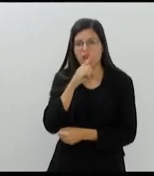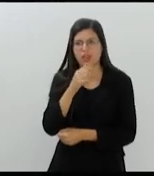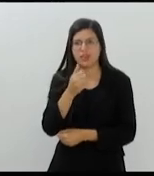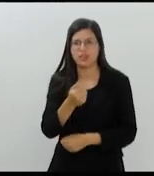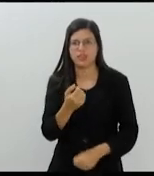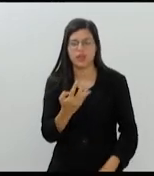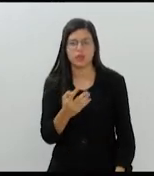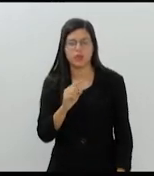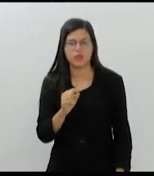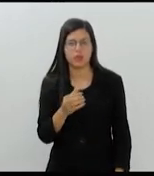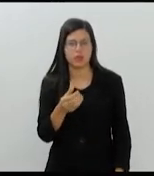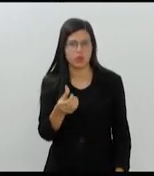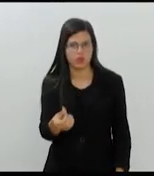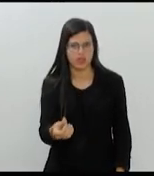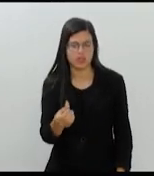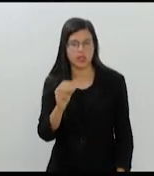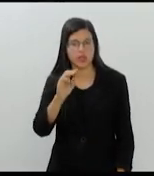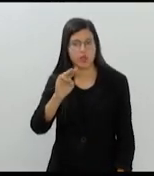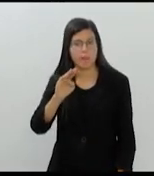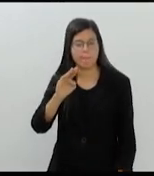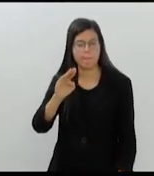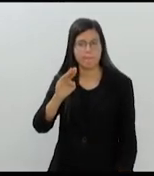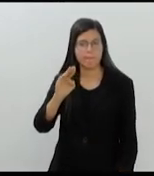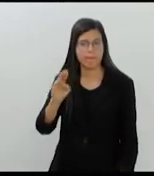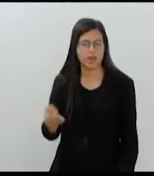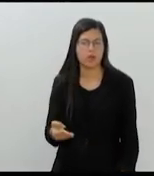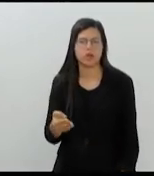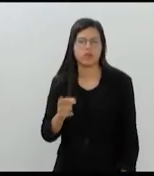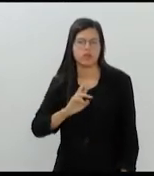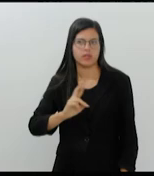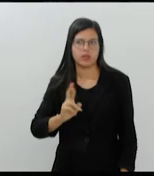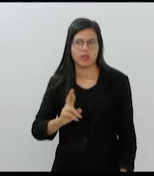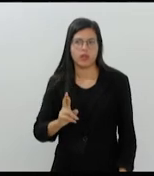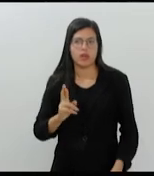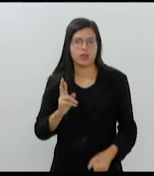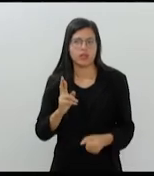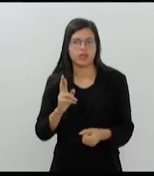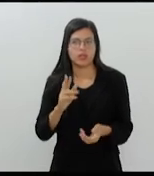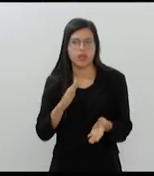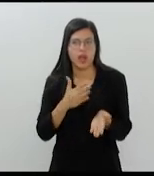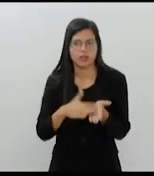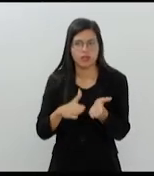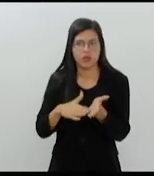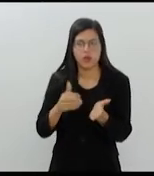bilhões de reais. Isto é, as despesas são maiores que a receita em